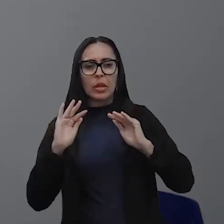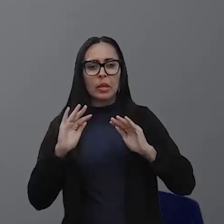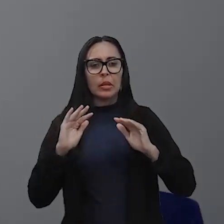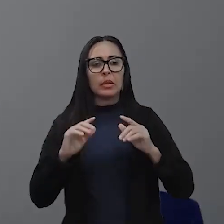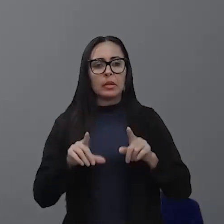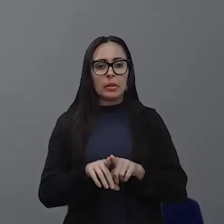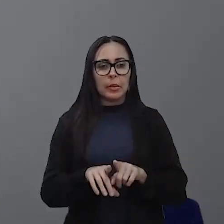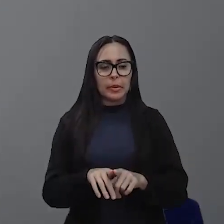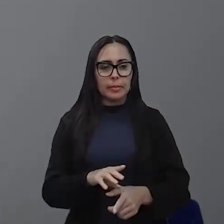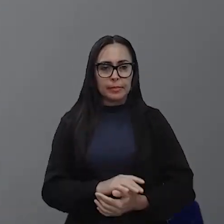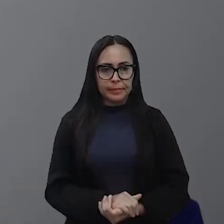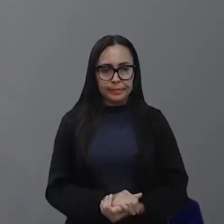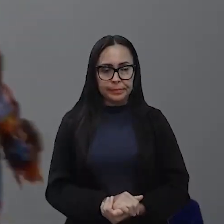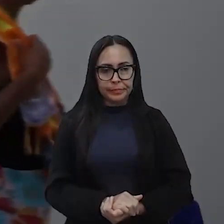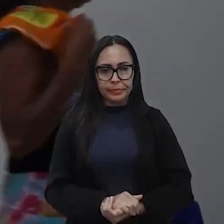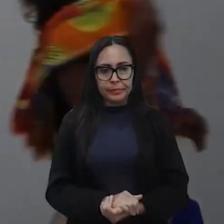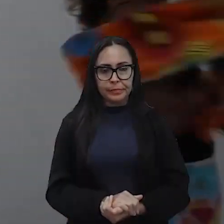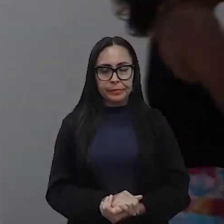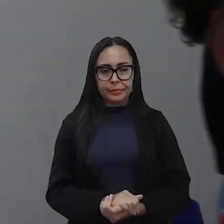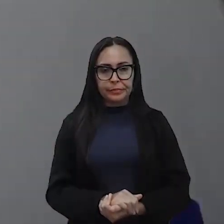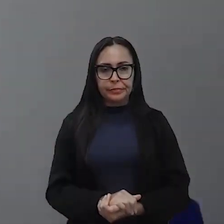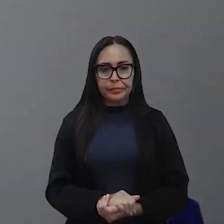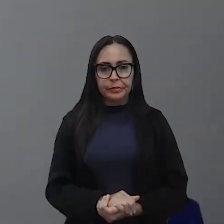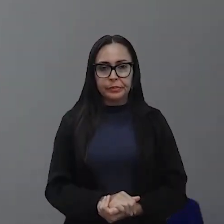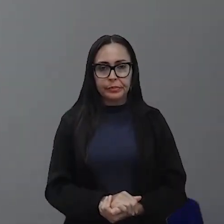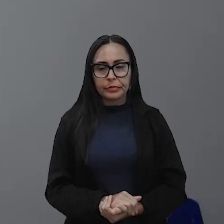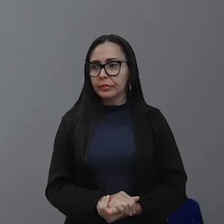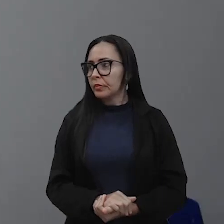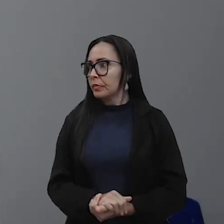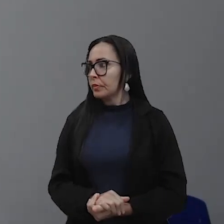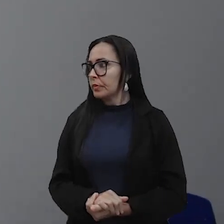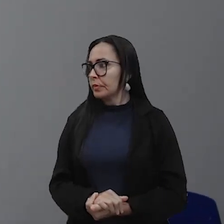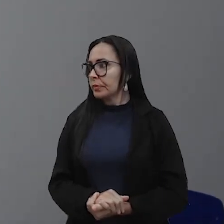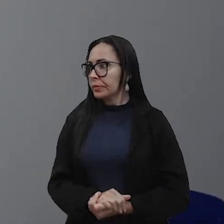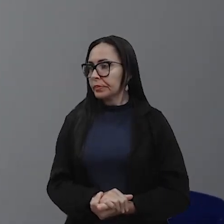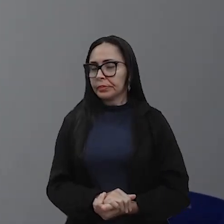certo? Joia? Valeu a dúvida. Tem mais?